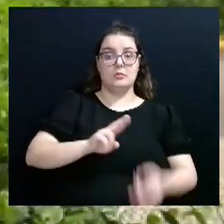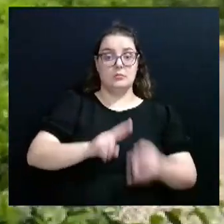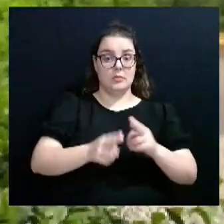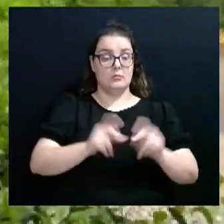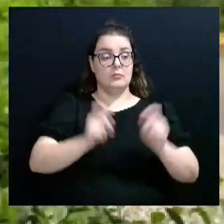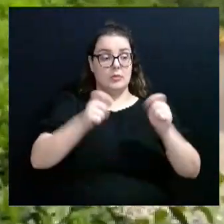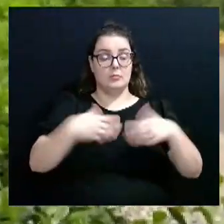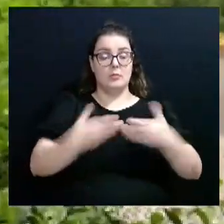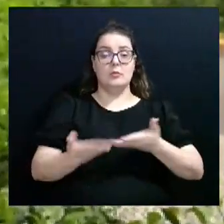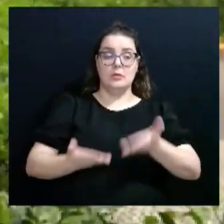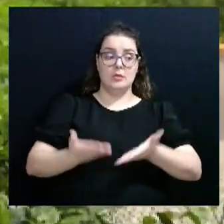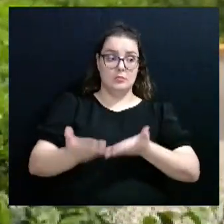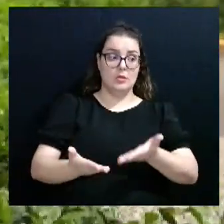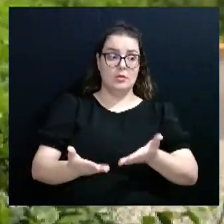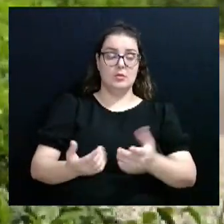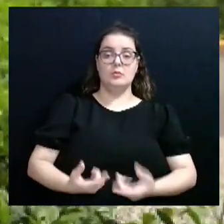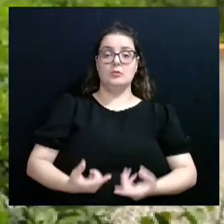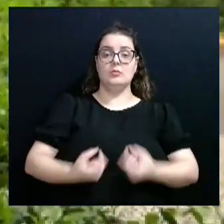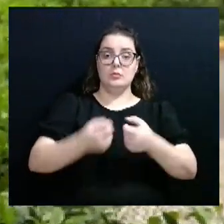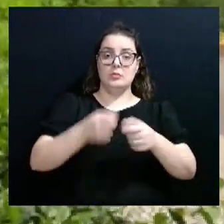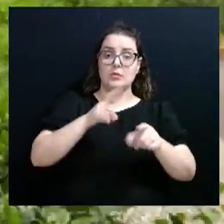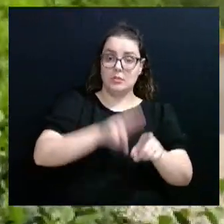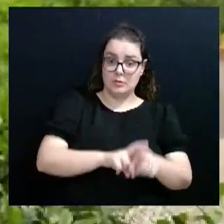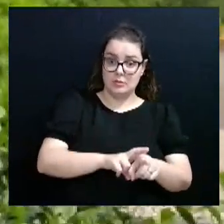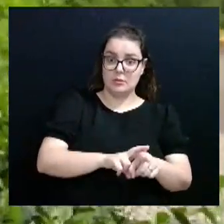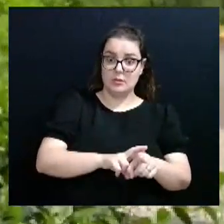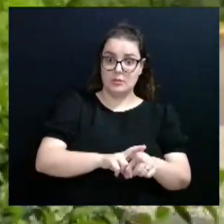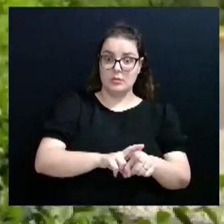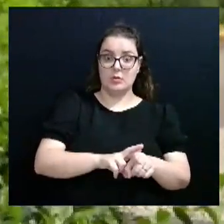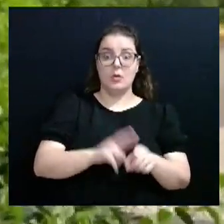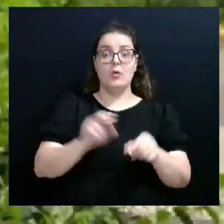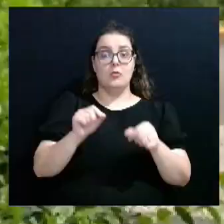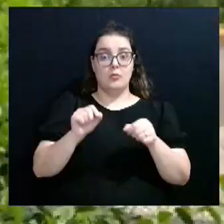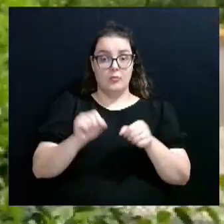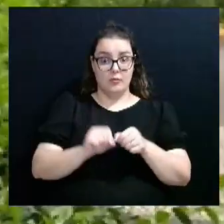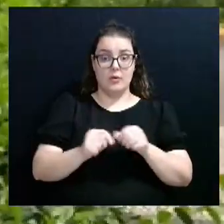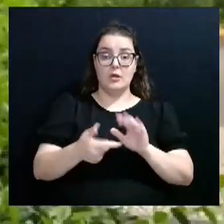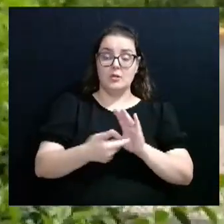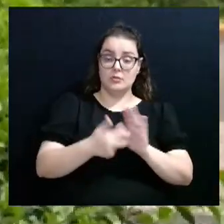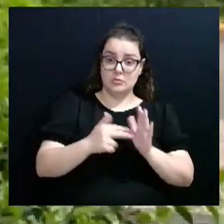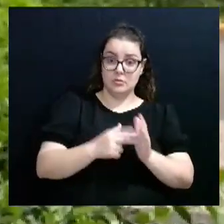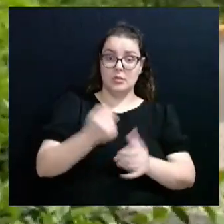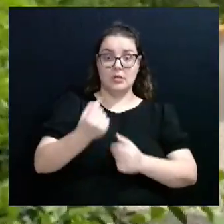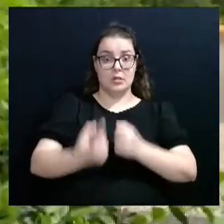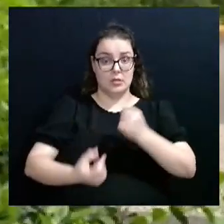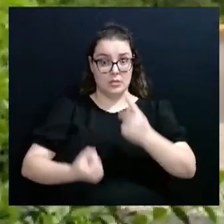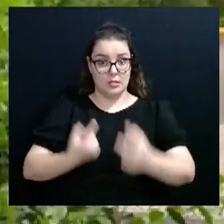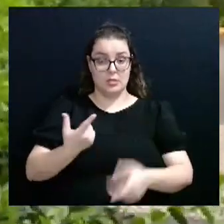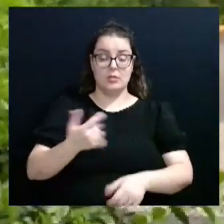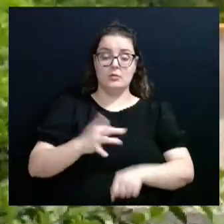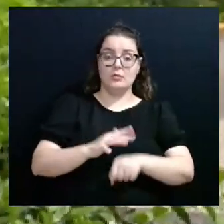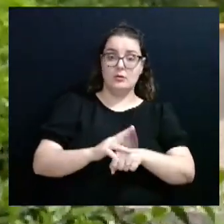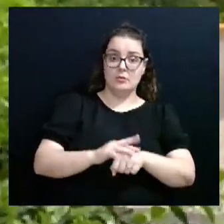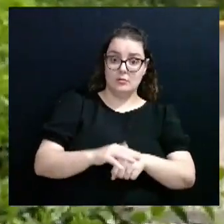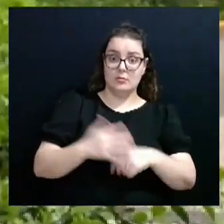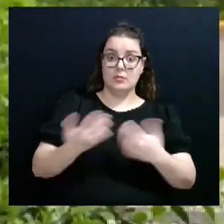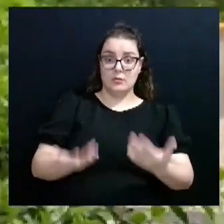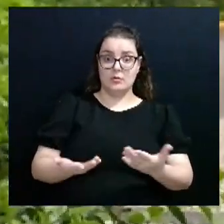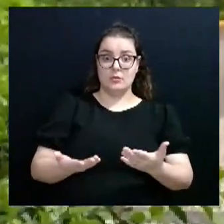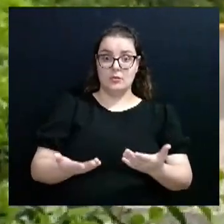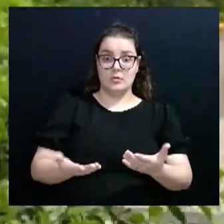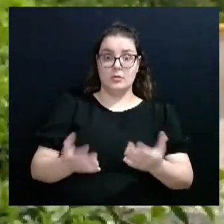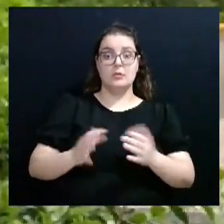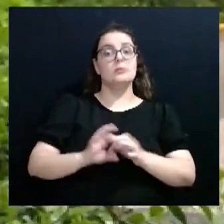do câncer de próstata, faz sentido em algumas doenças, no intuito de permitir que a